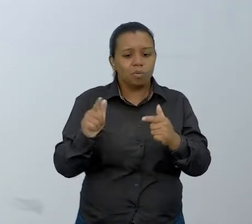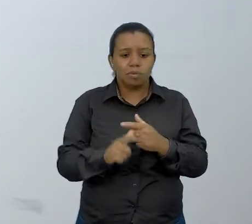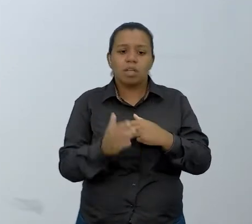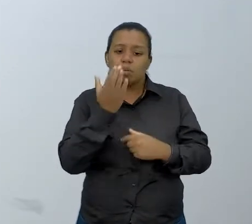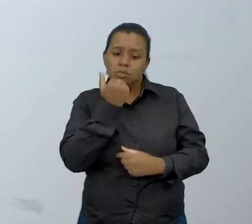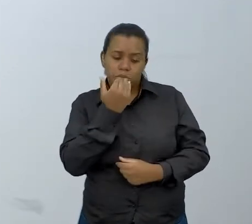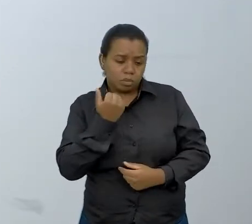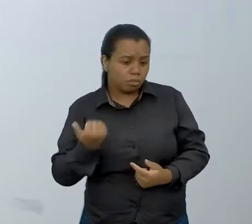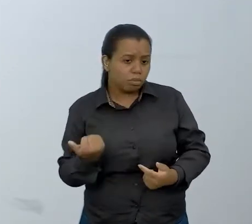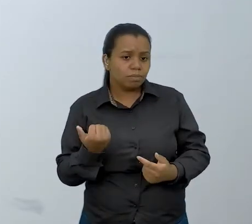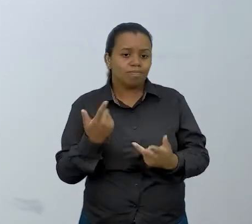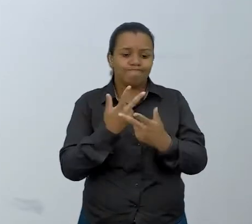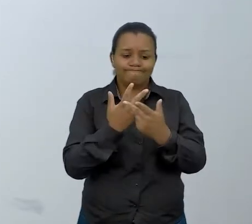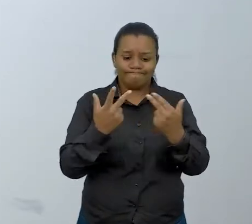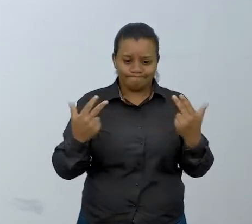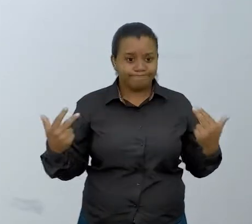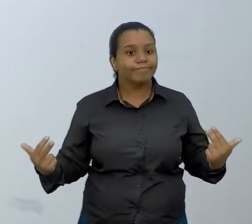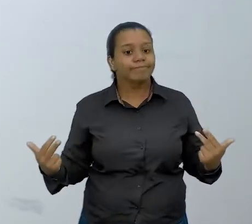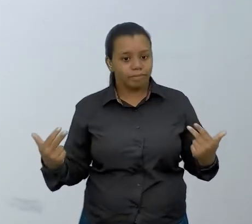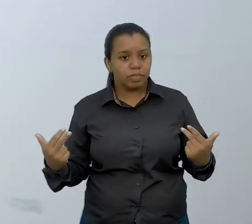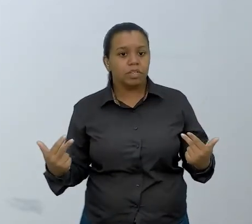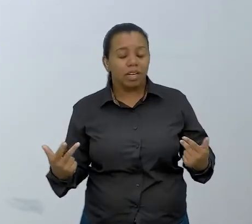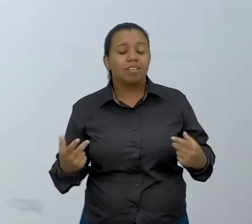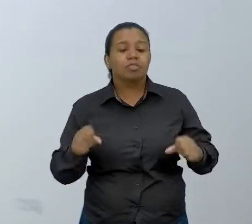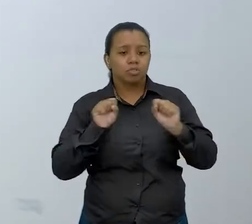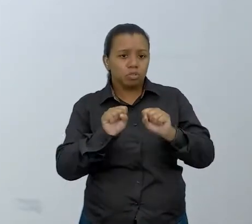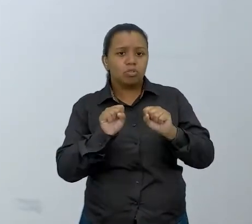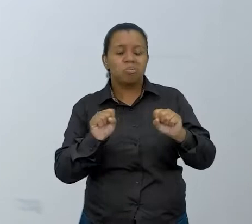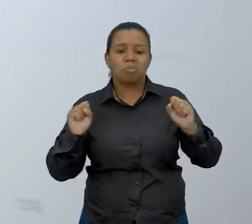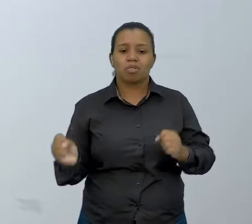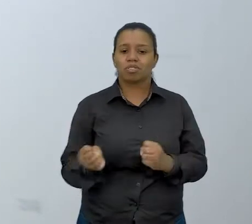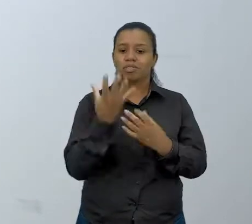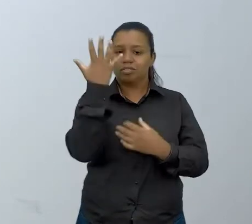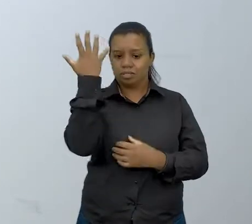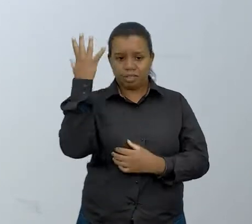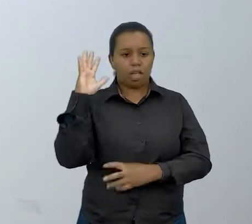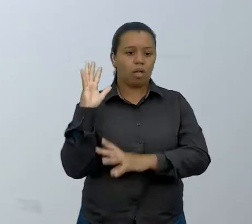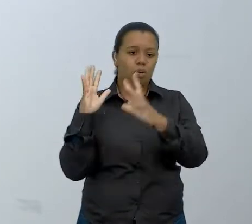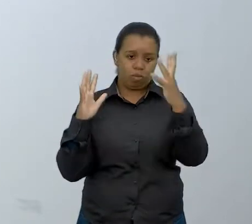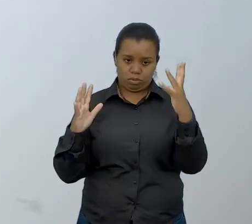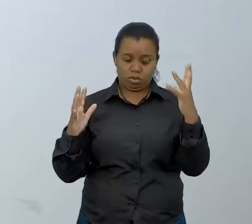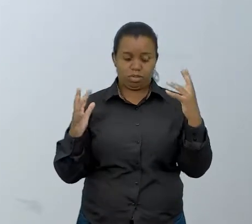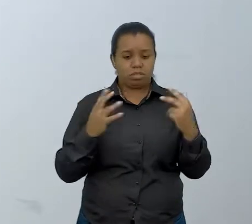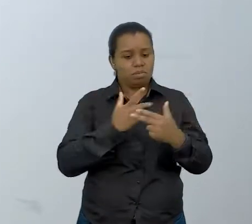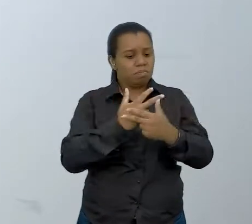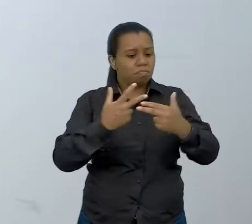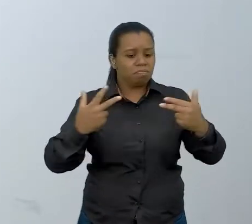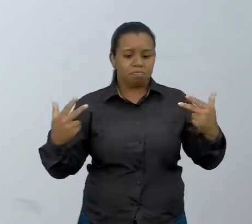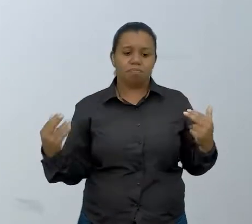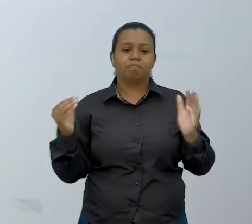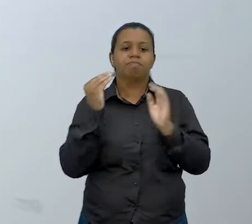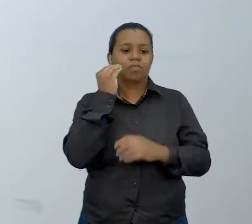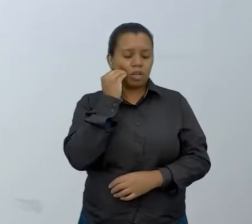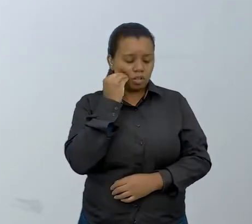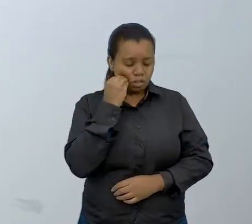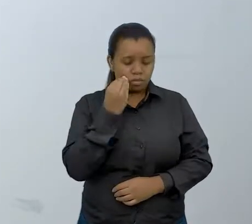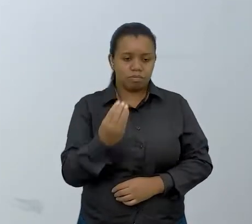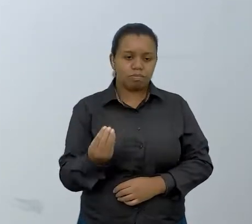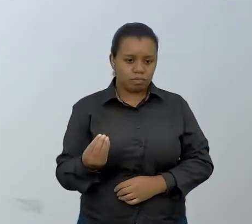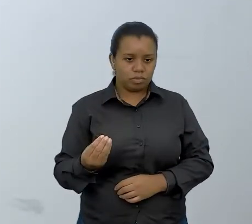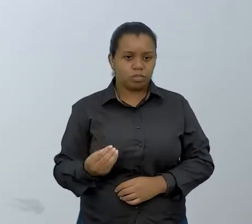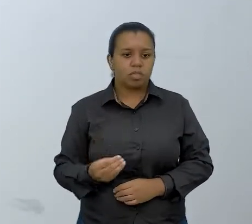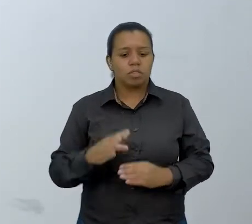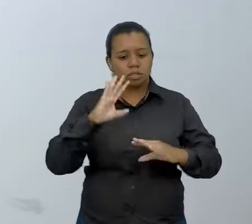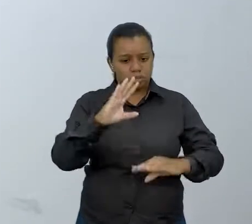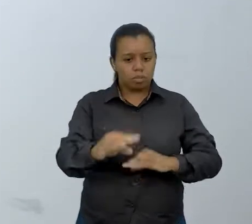eles podem vir aí por diversos motivos e por diversas razões. E eu até vou fazer um adendo